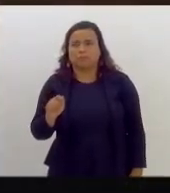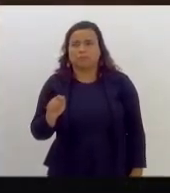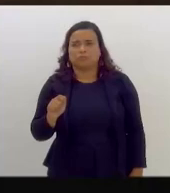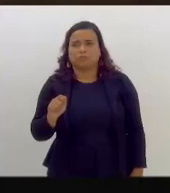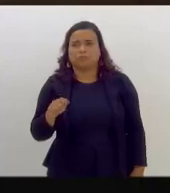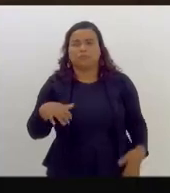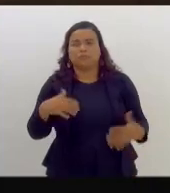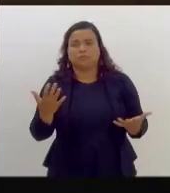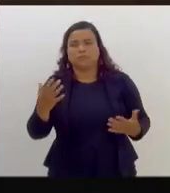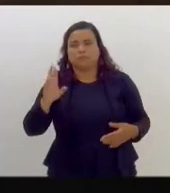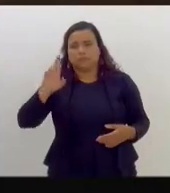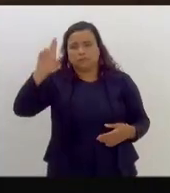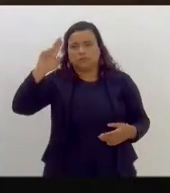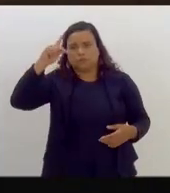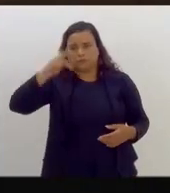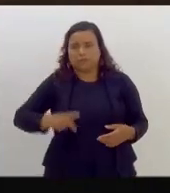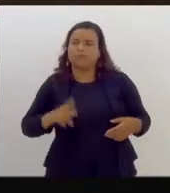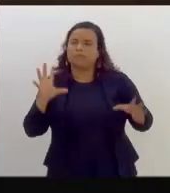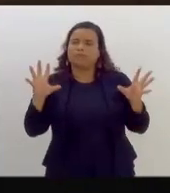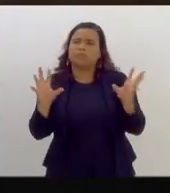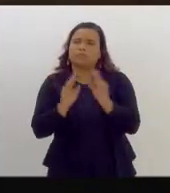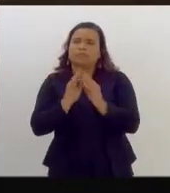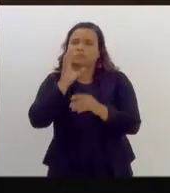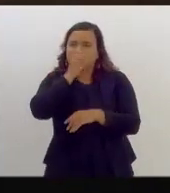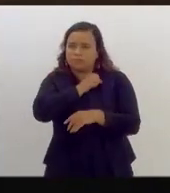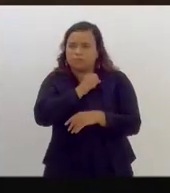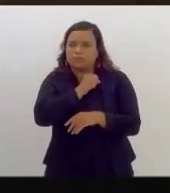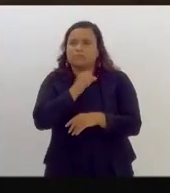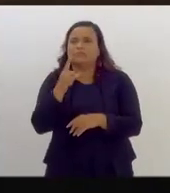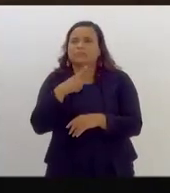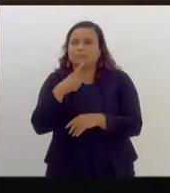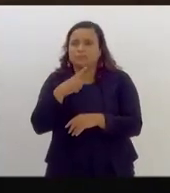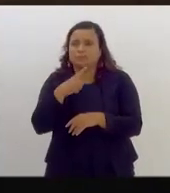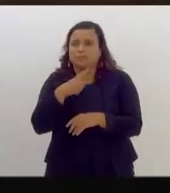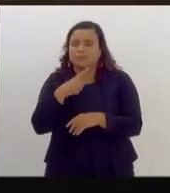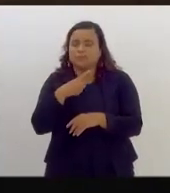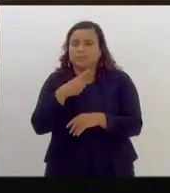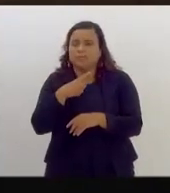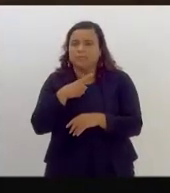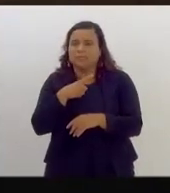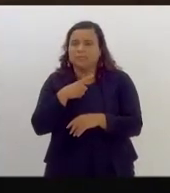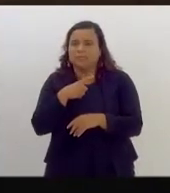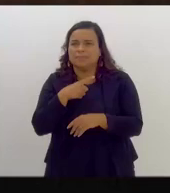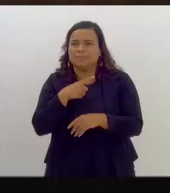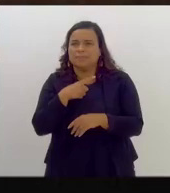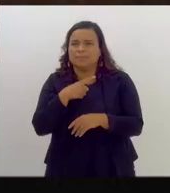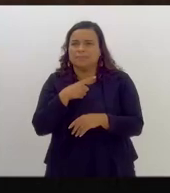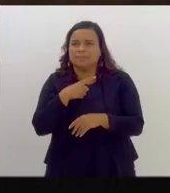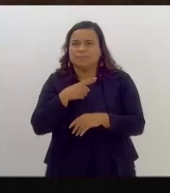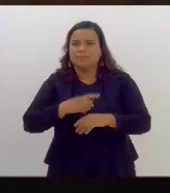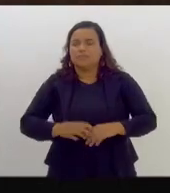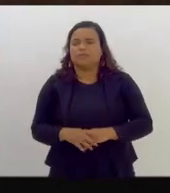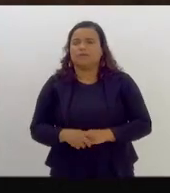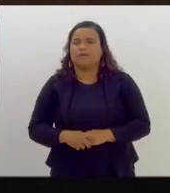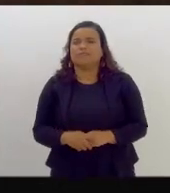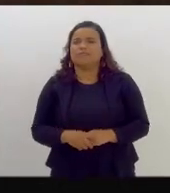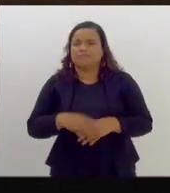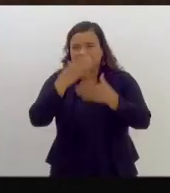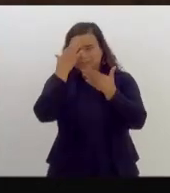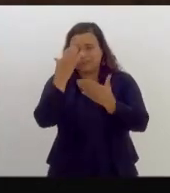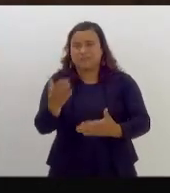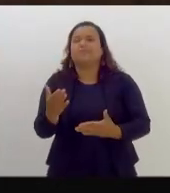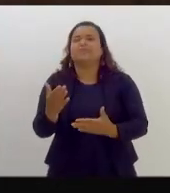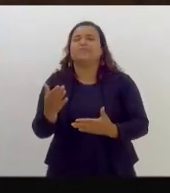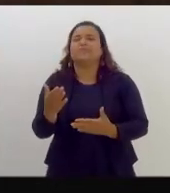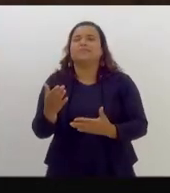Senhor presidente, muito rápido, só para terminar o dia de hoje, dessa sessão, agradecendo aos moradores